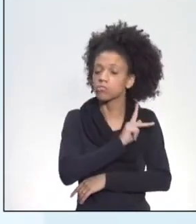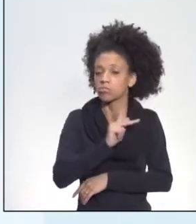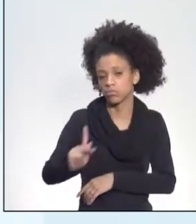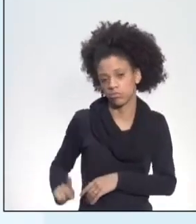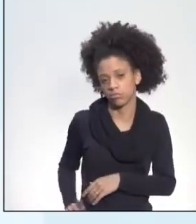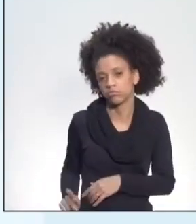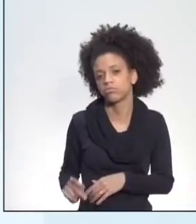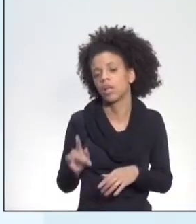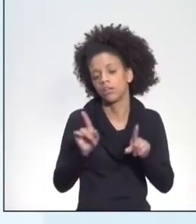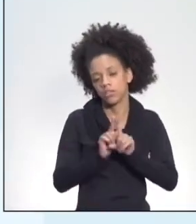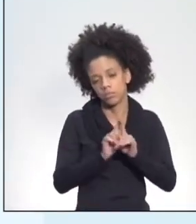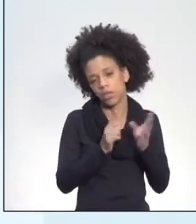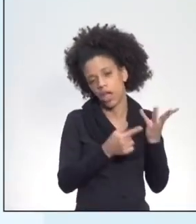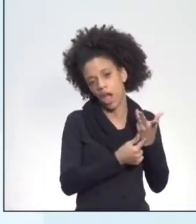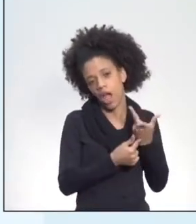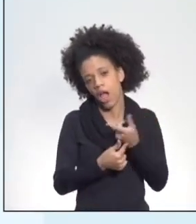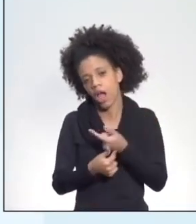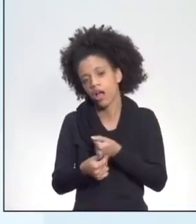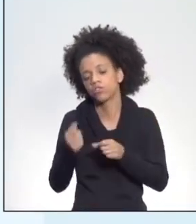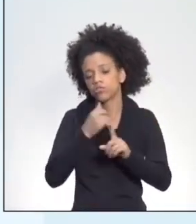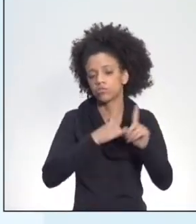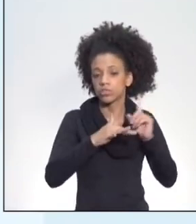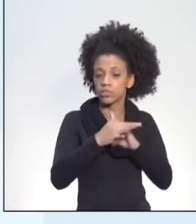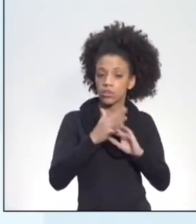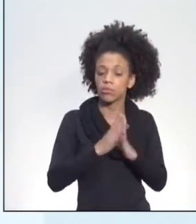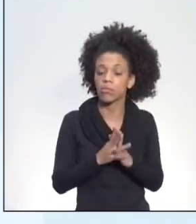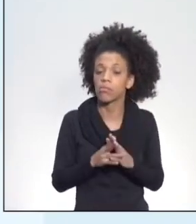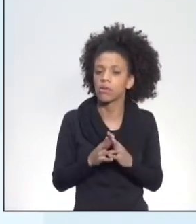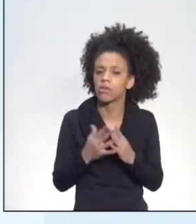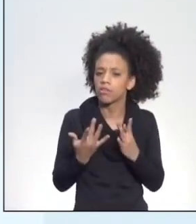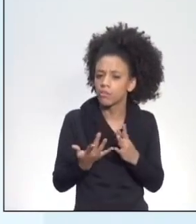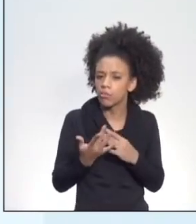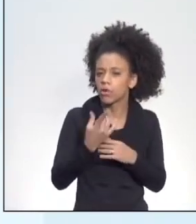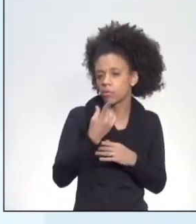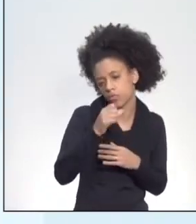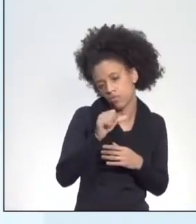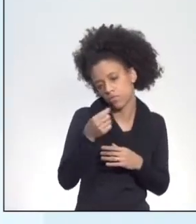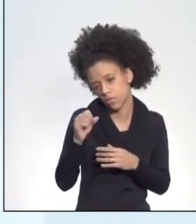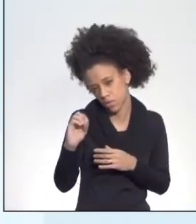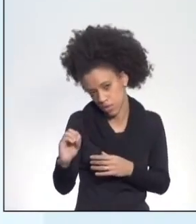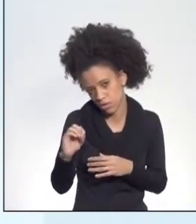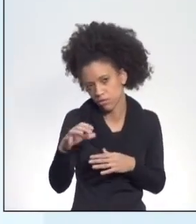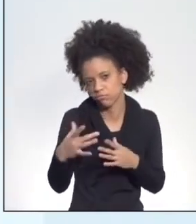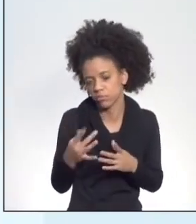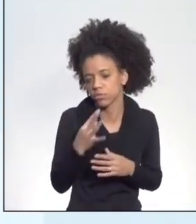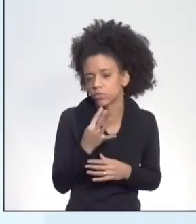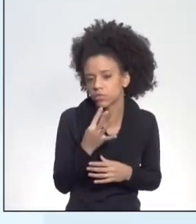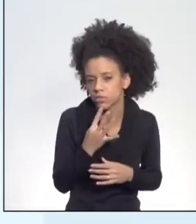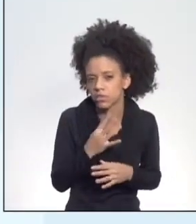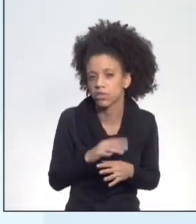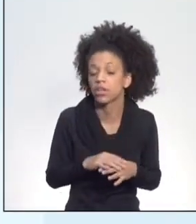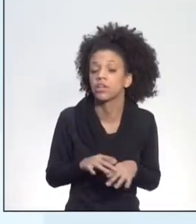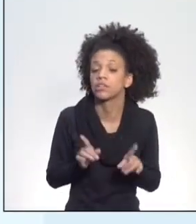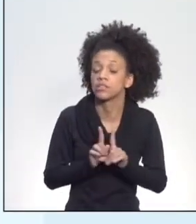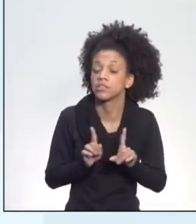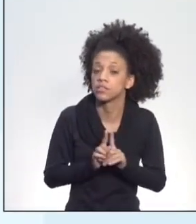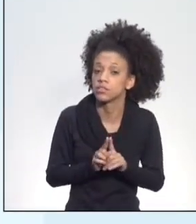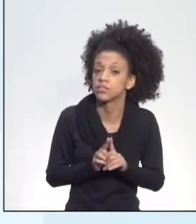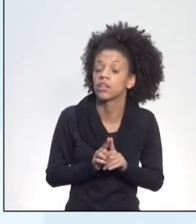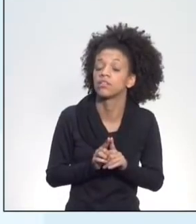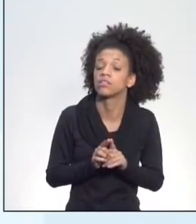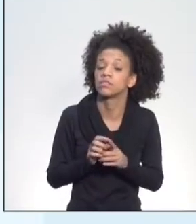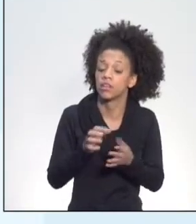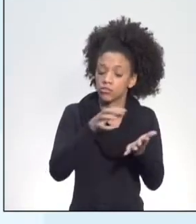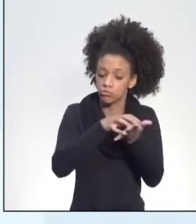arte urbana. Desde a década de 80, é considerado linguagem artística, tendo a cidade e principalmente seus muros como